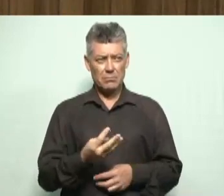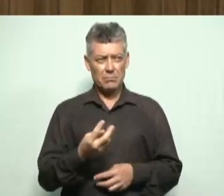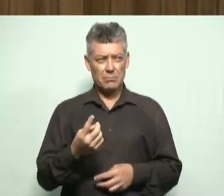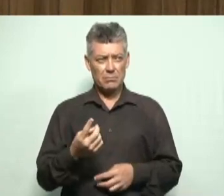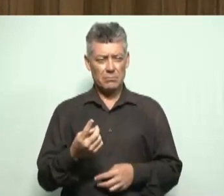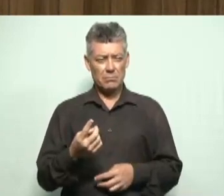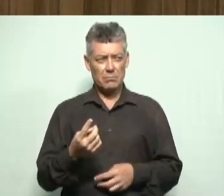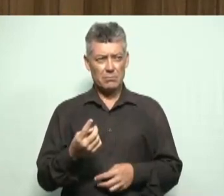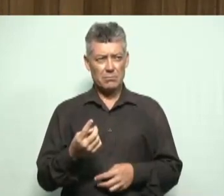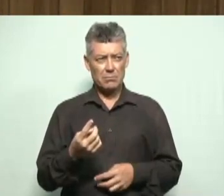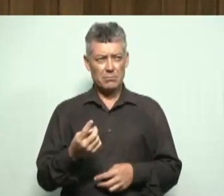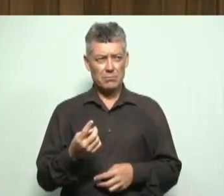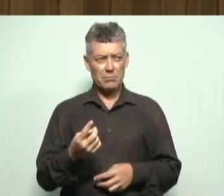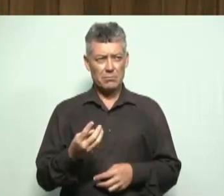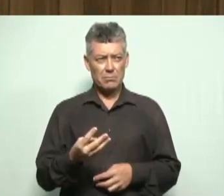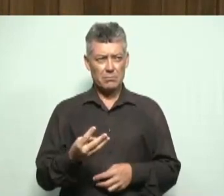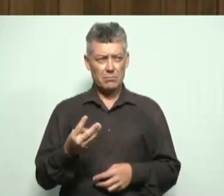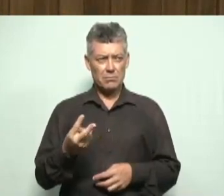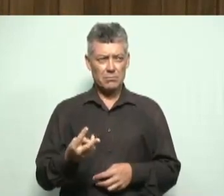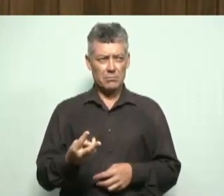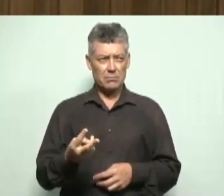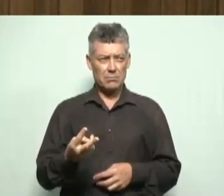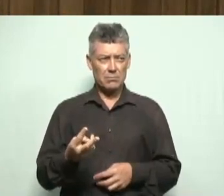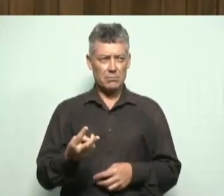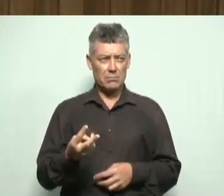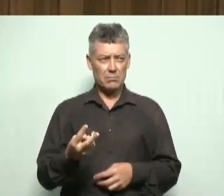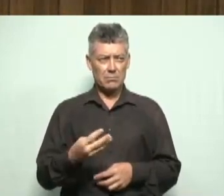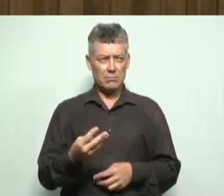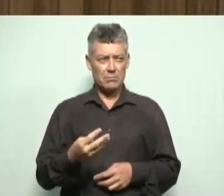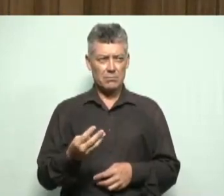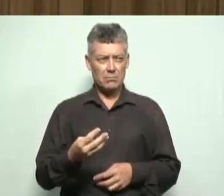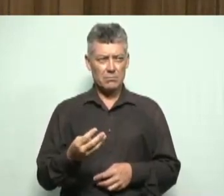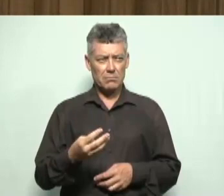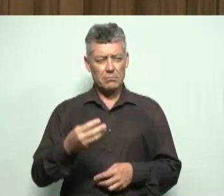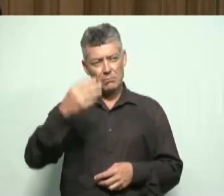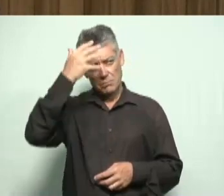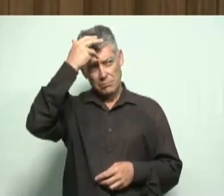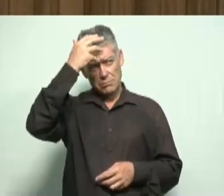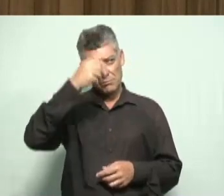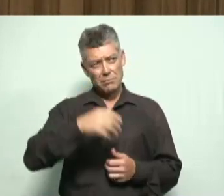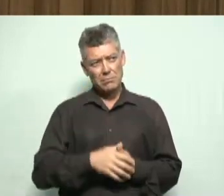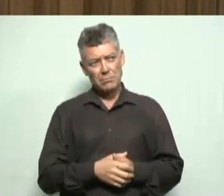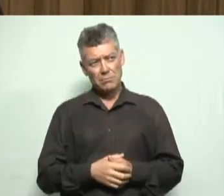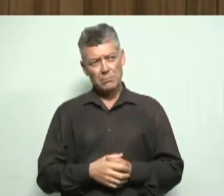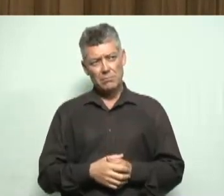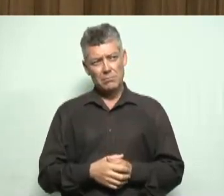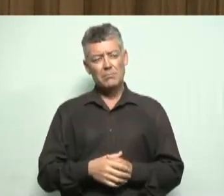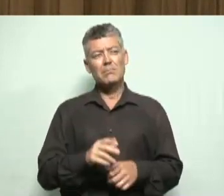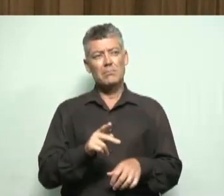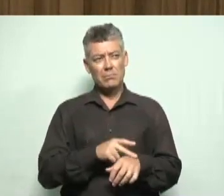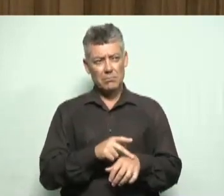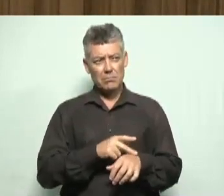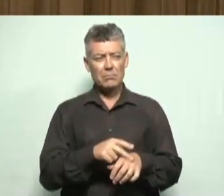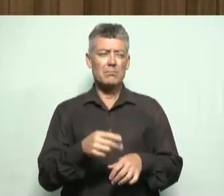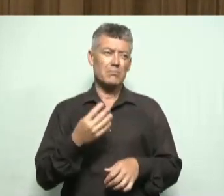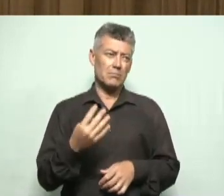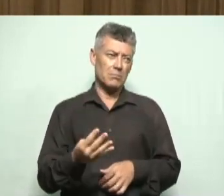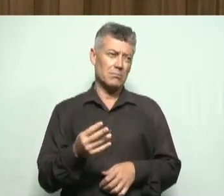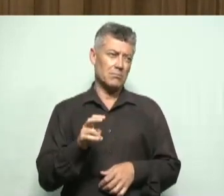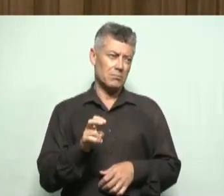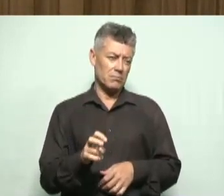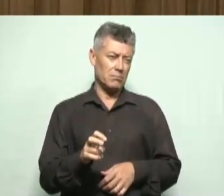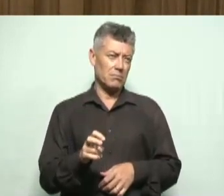331, Chagas Catarino. 332, Chagas Catarino. 333, Chagas Catarino. 334, Preto Aquino. 335,